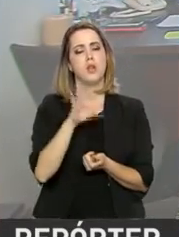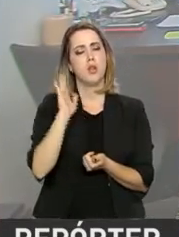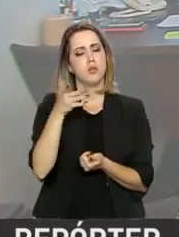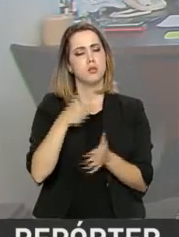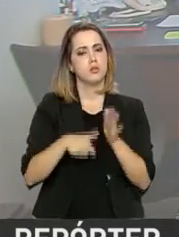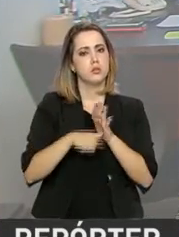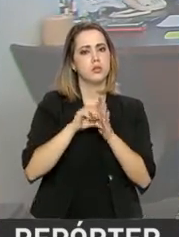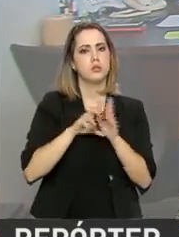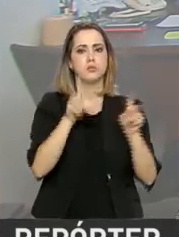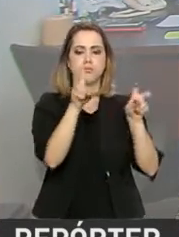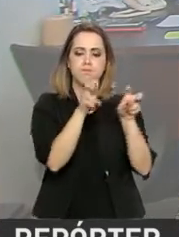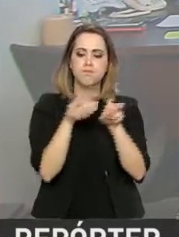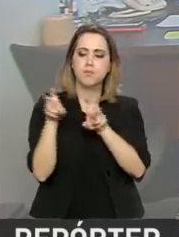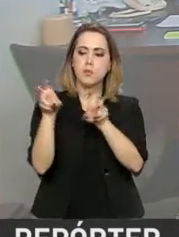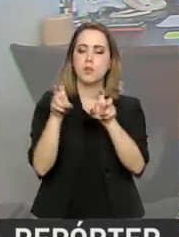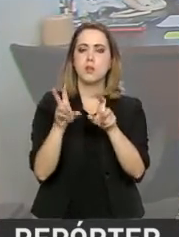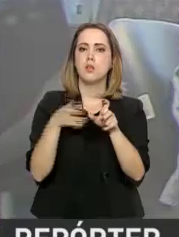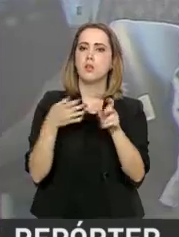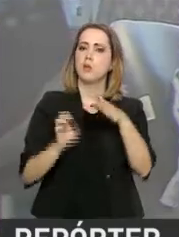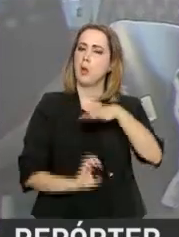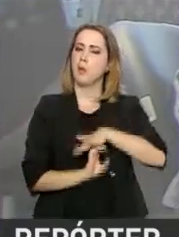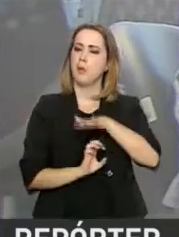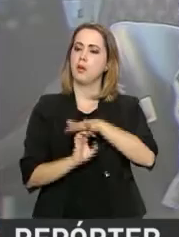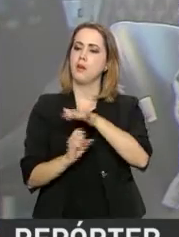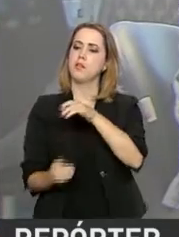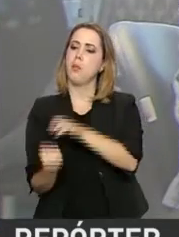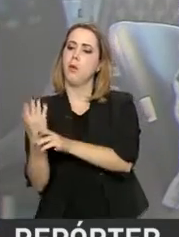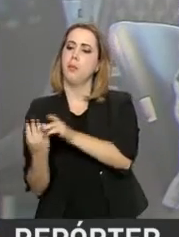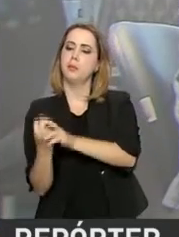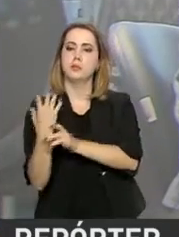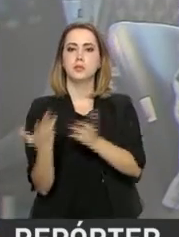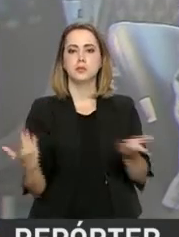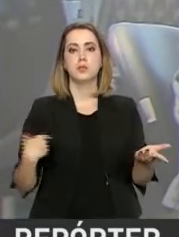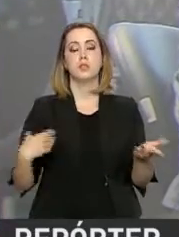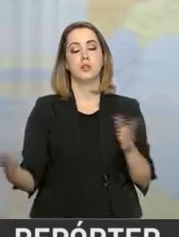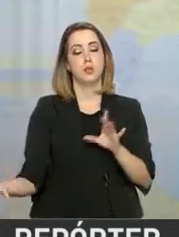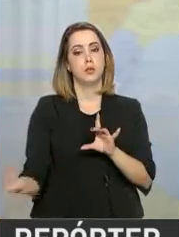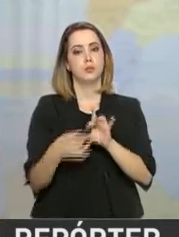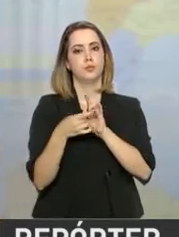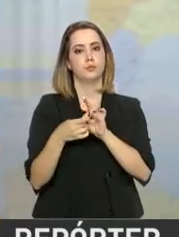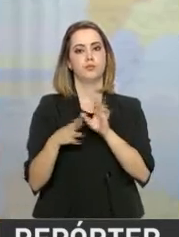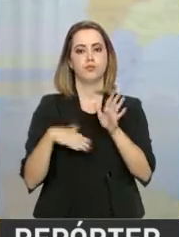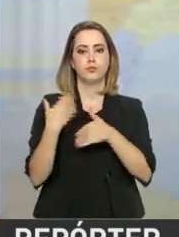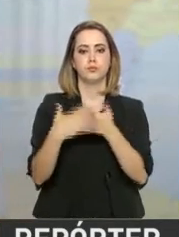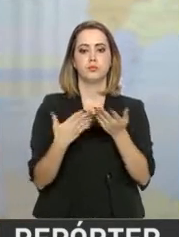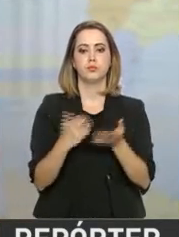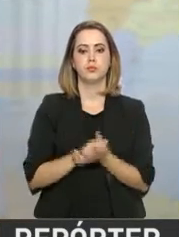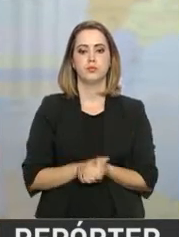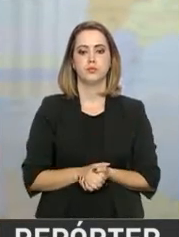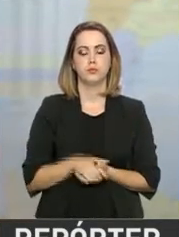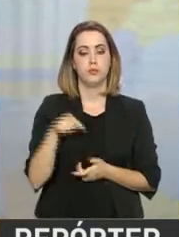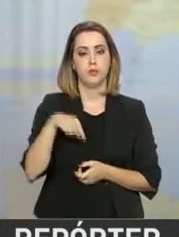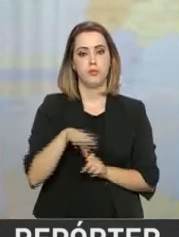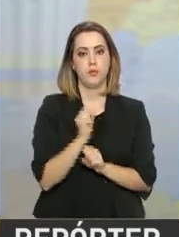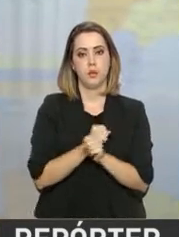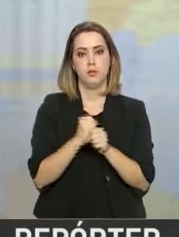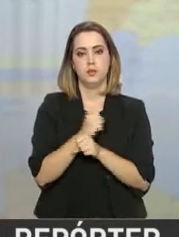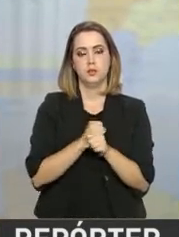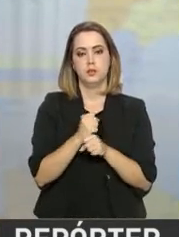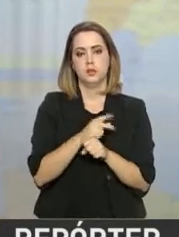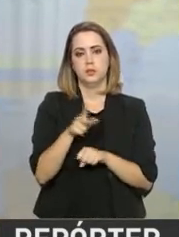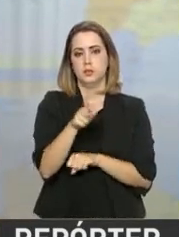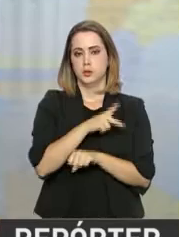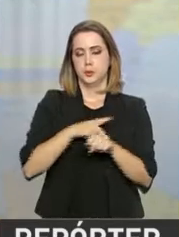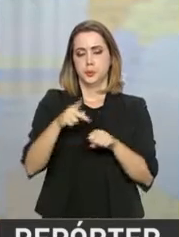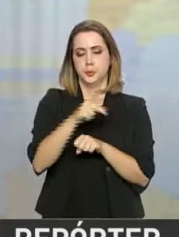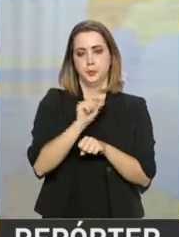discutindo outros temas, como empreendedorismo, e a cooperação vai muito além. Nesse ano de 2016, os países do